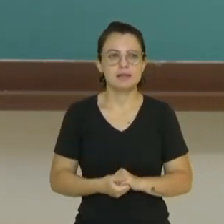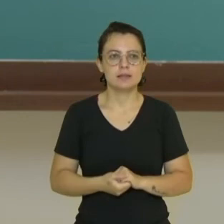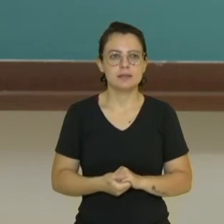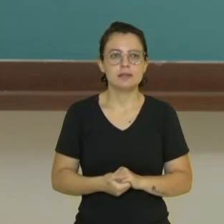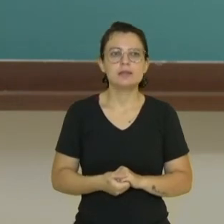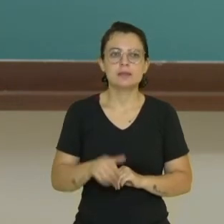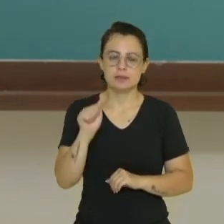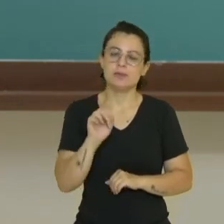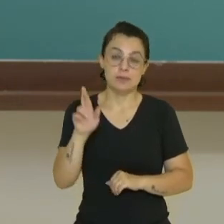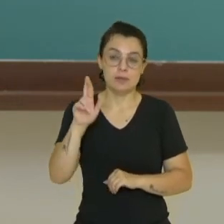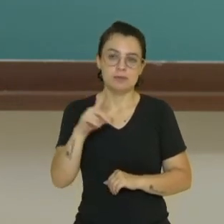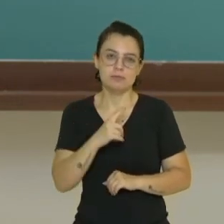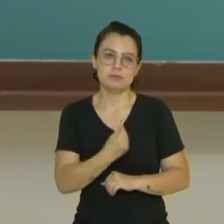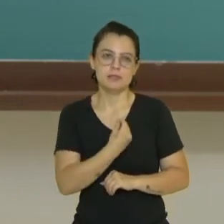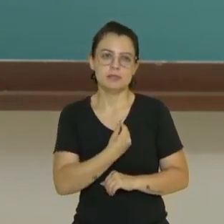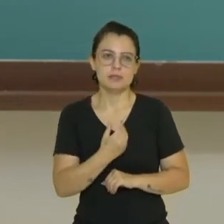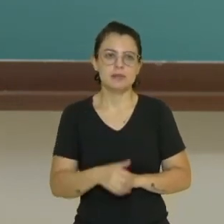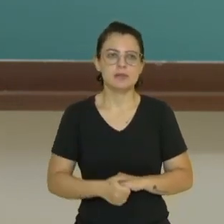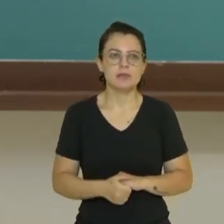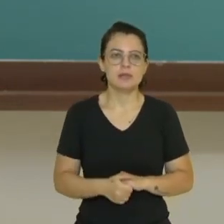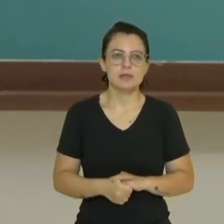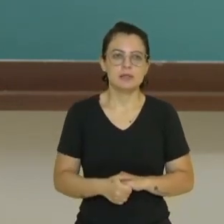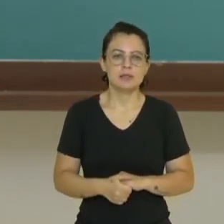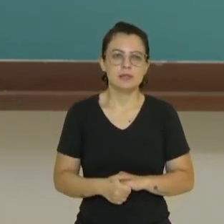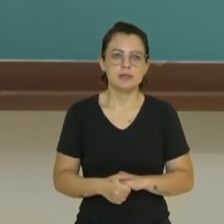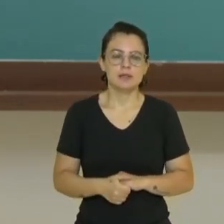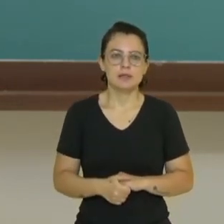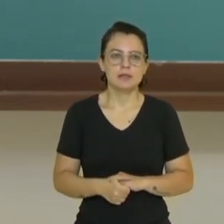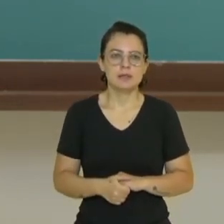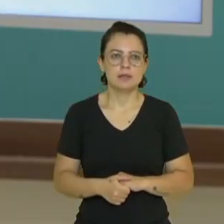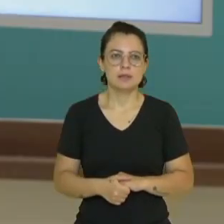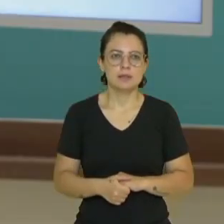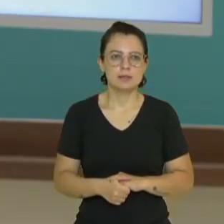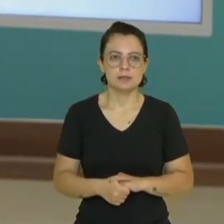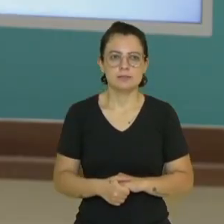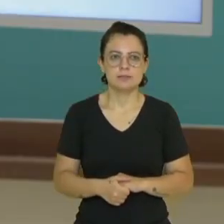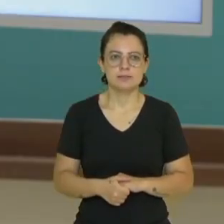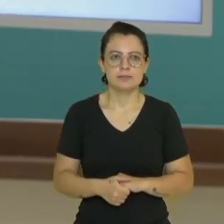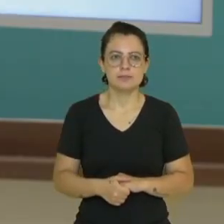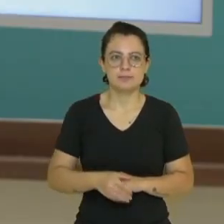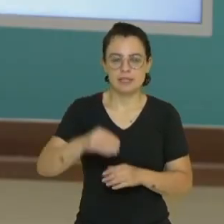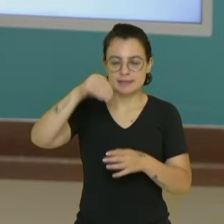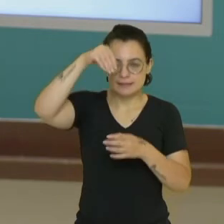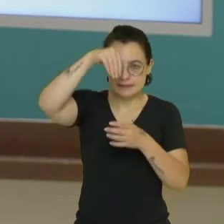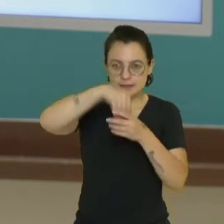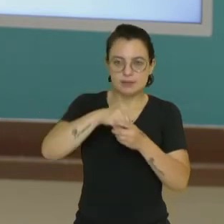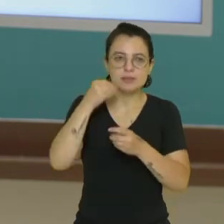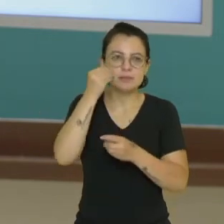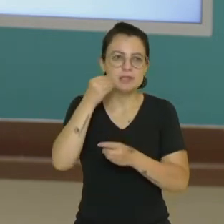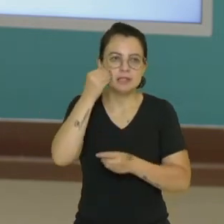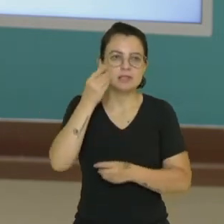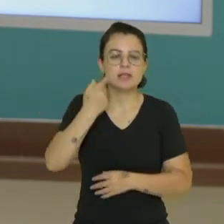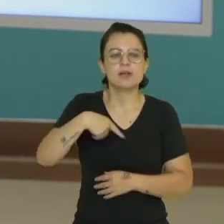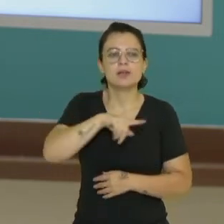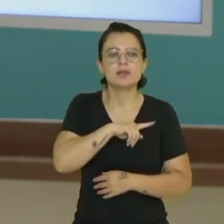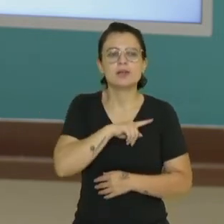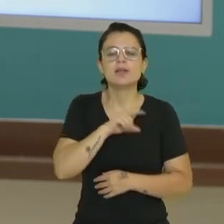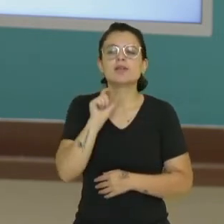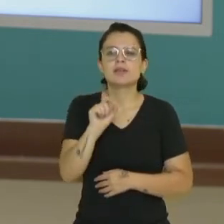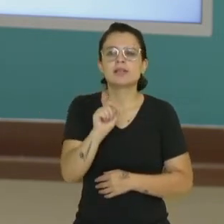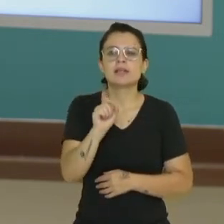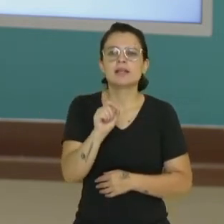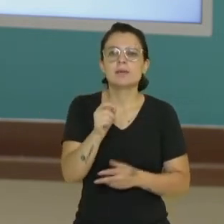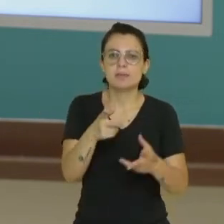que o ar existe por essas situações, mas nessa experiência a gente também vai perceber a presença